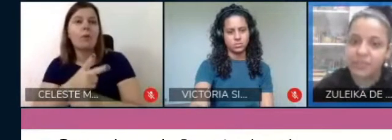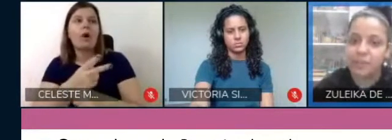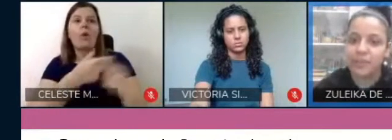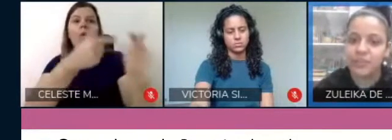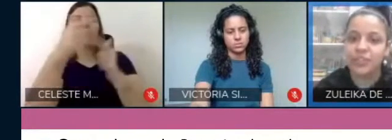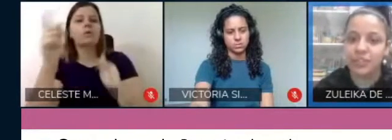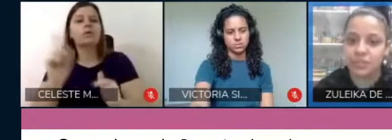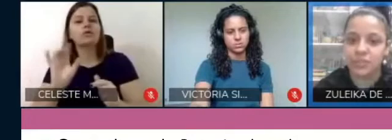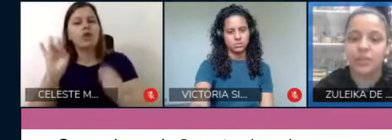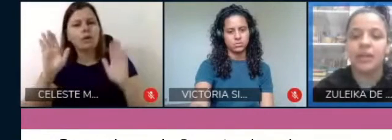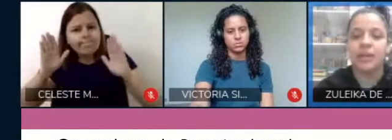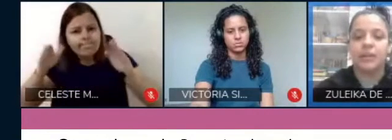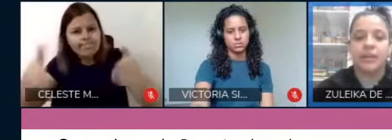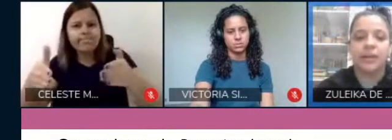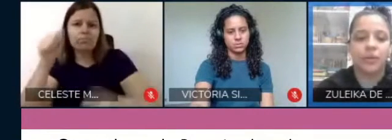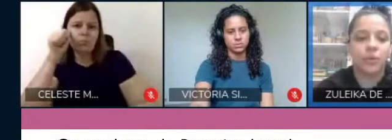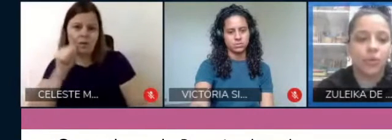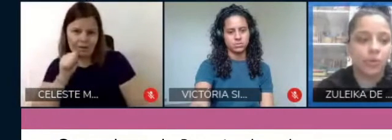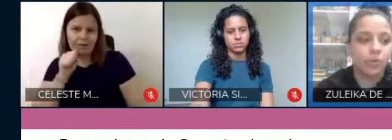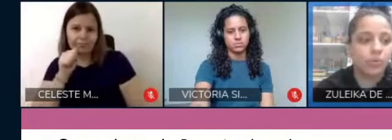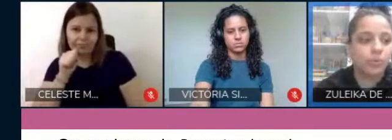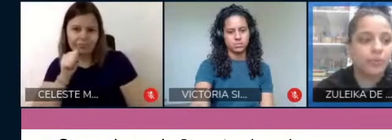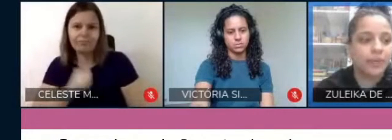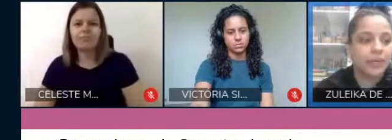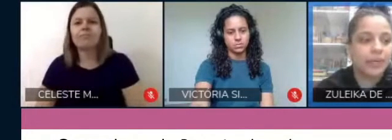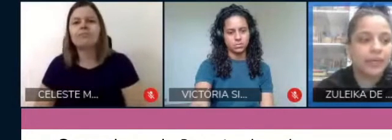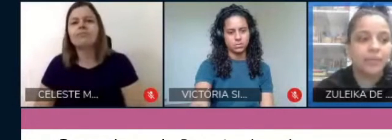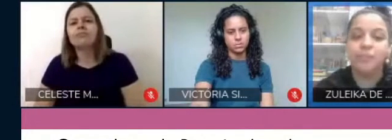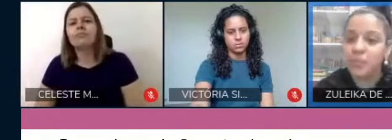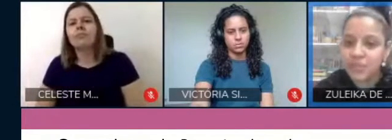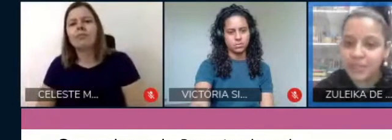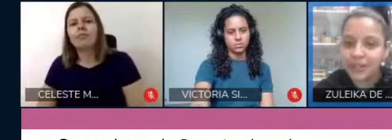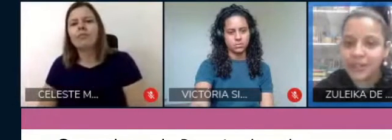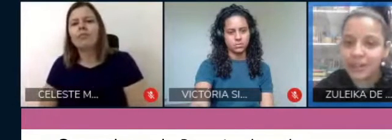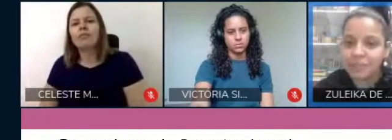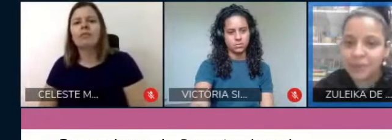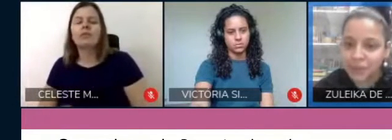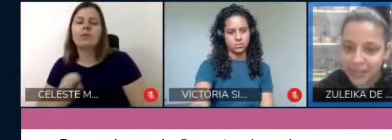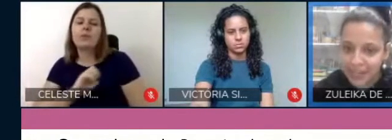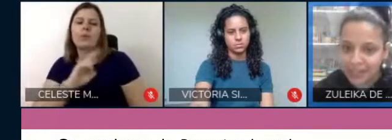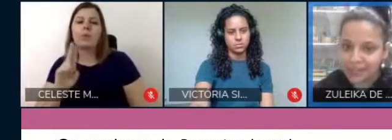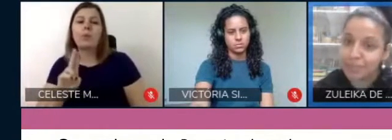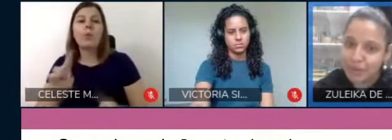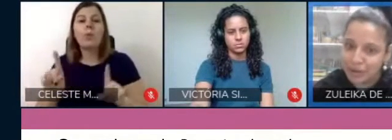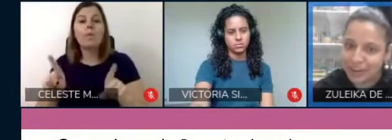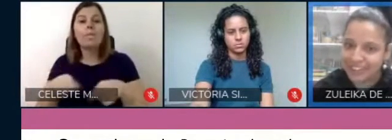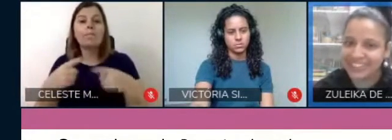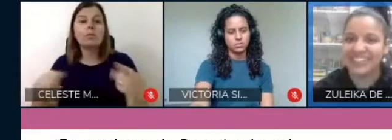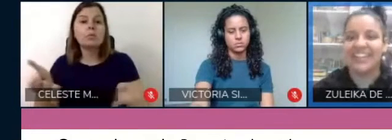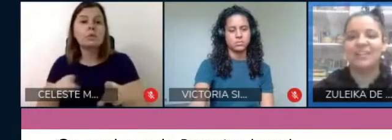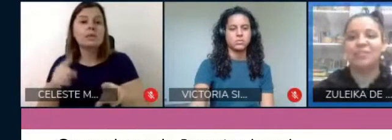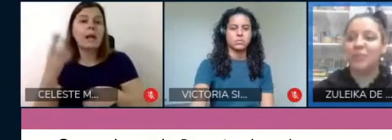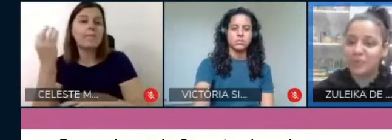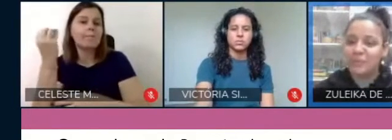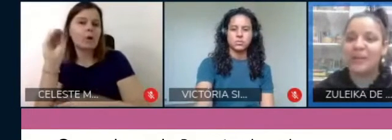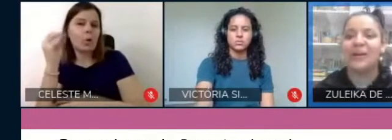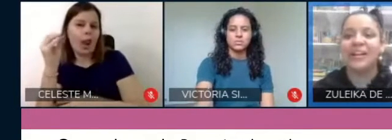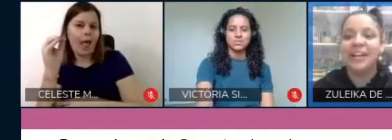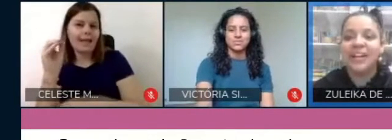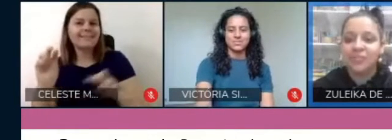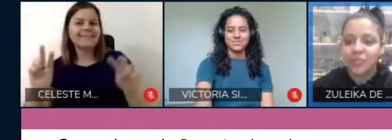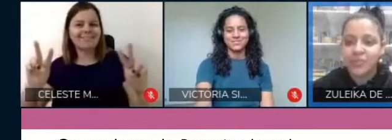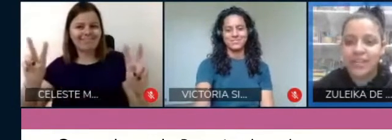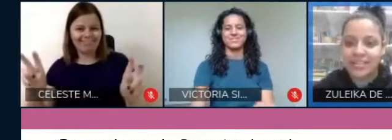buscar especificamente isso. Né? Ou música em Porto Alegre, melhor, né? Um